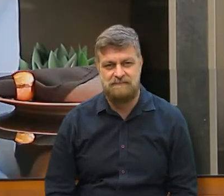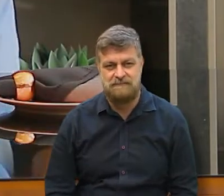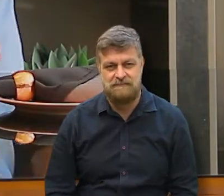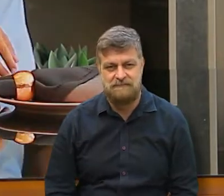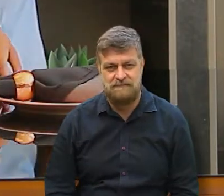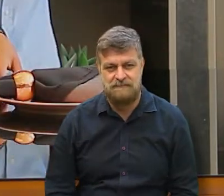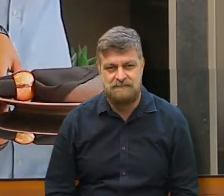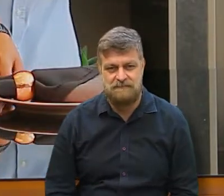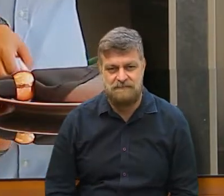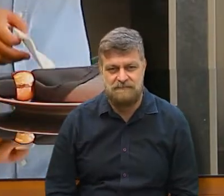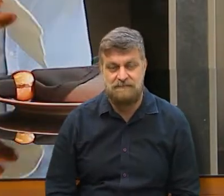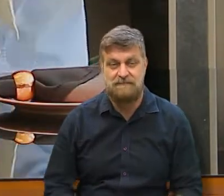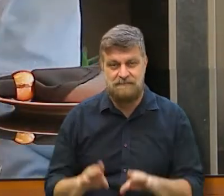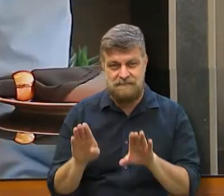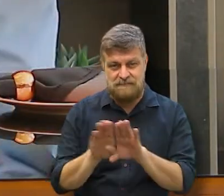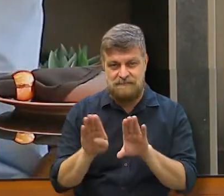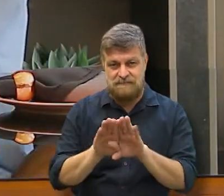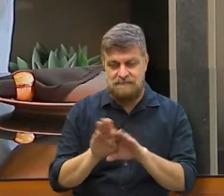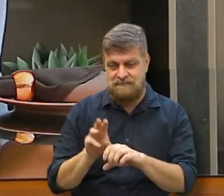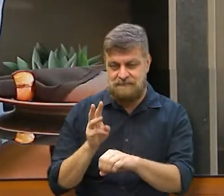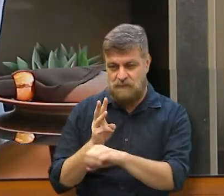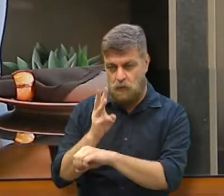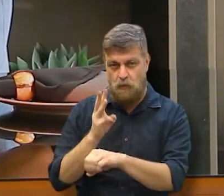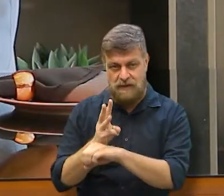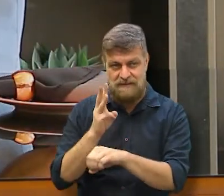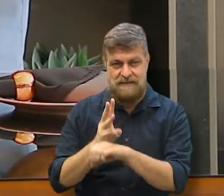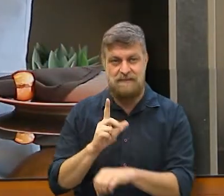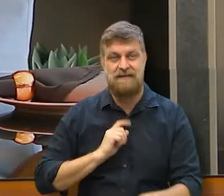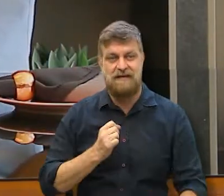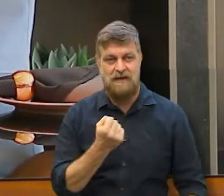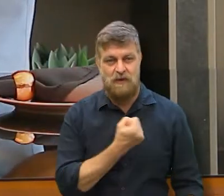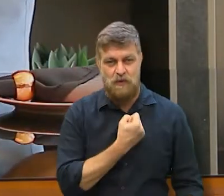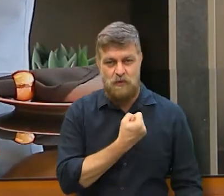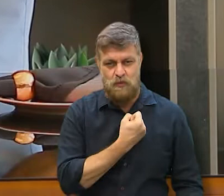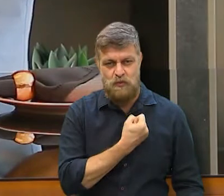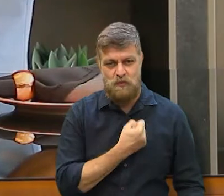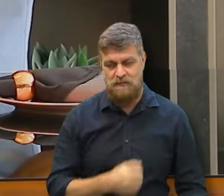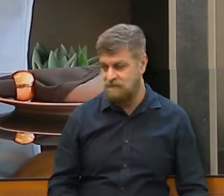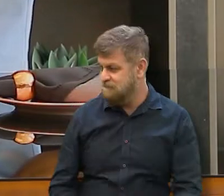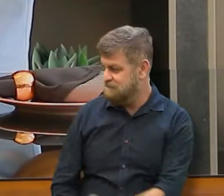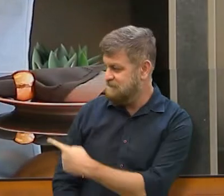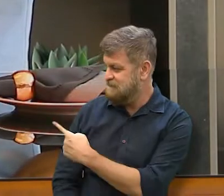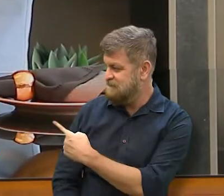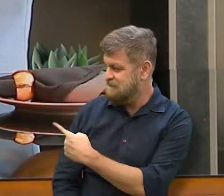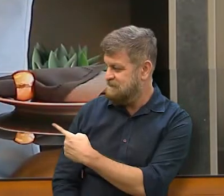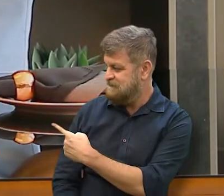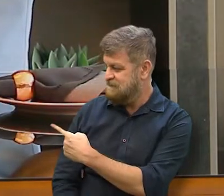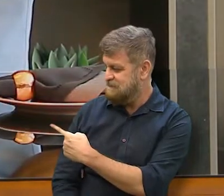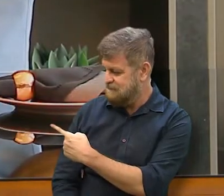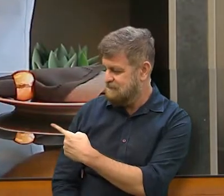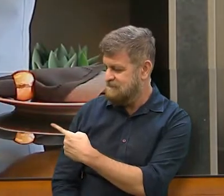@veracozinhaemcasa@gmail.com, e também no WhatsApp, que é o